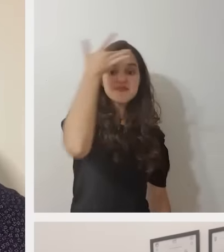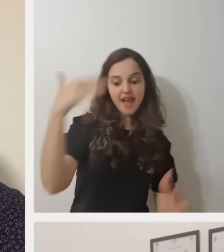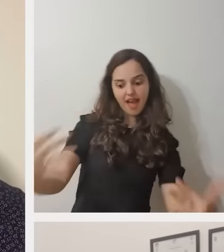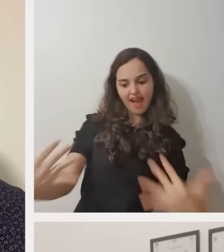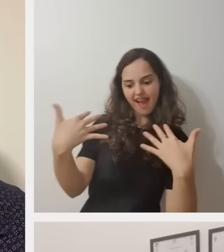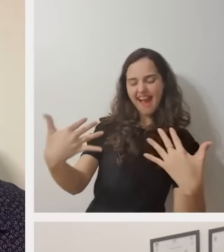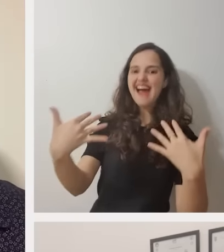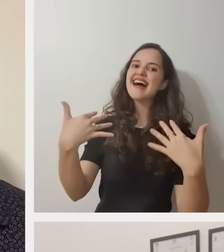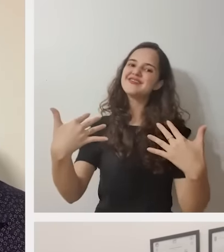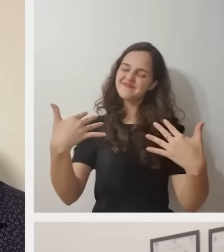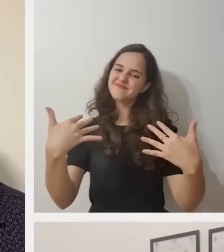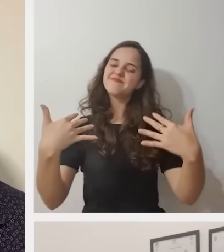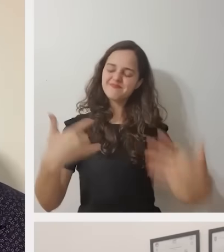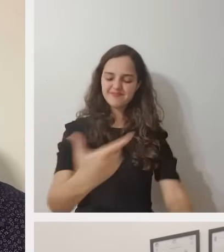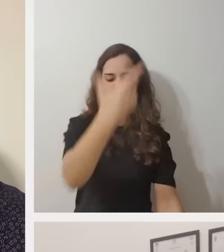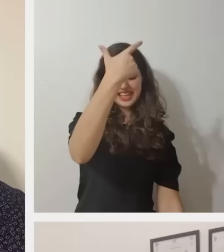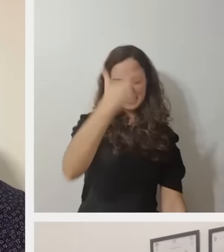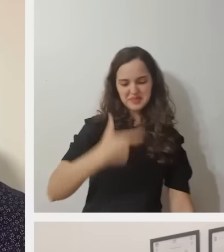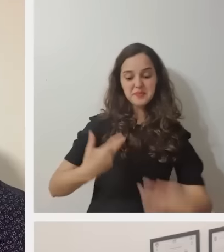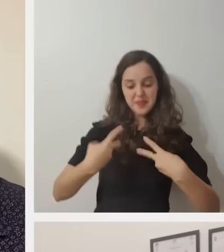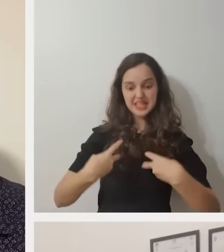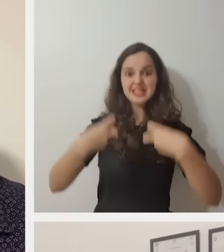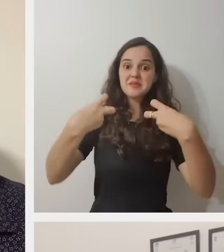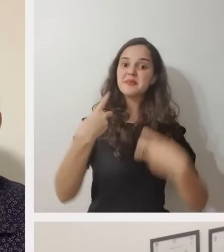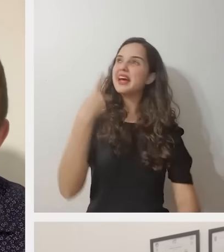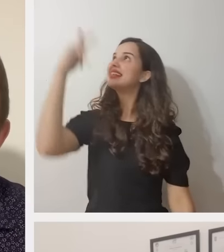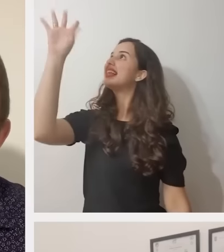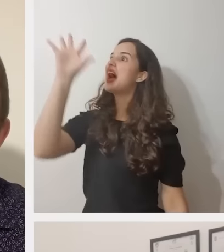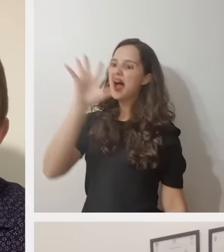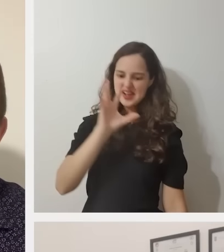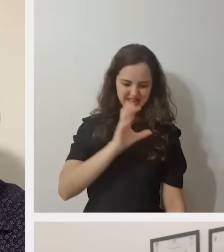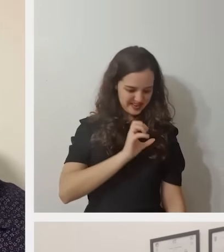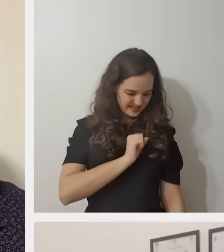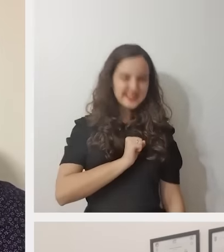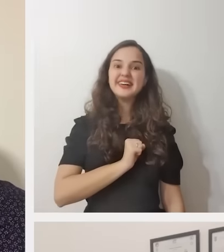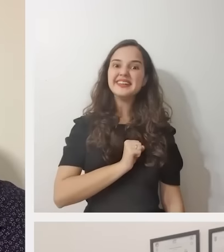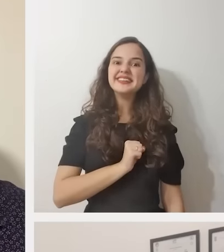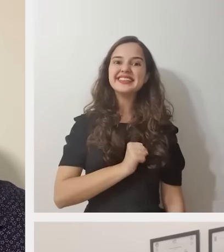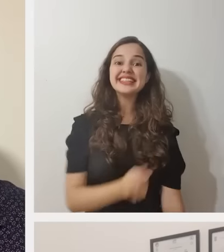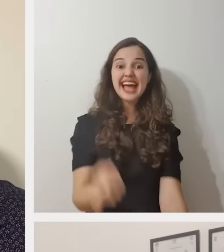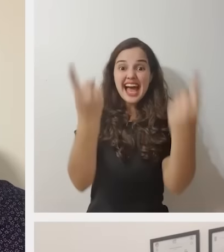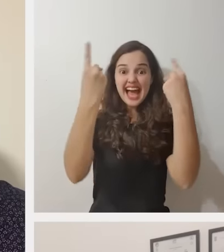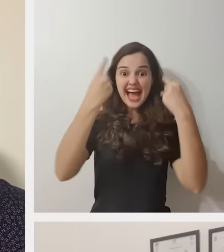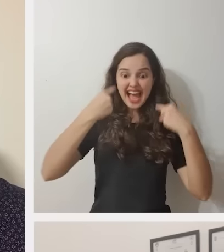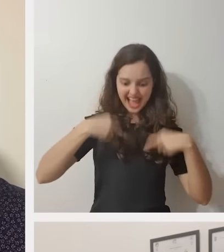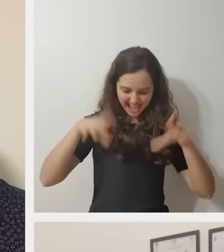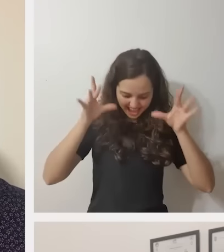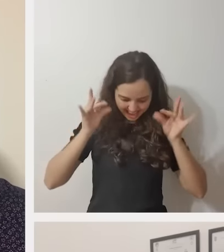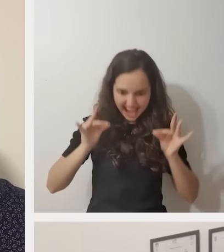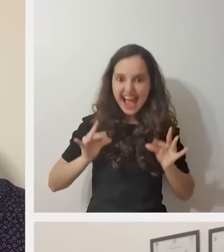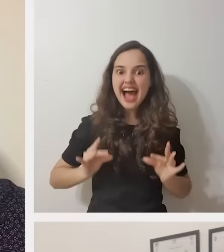me reconhecer, me descrever em teu